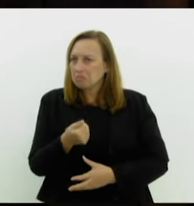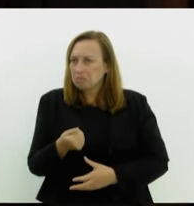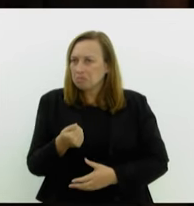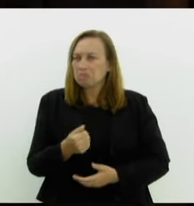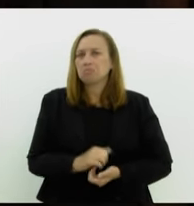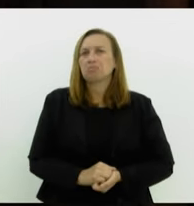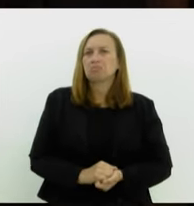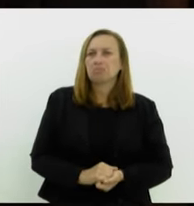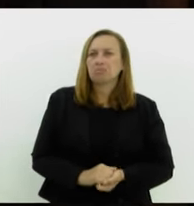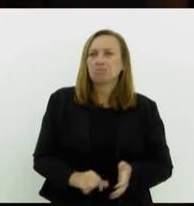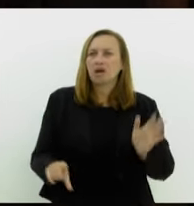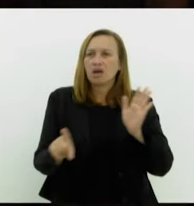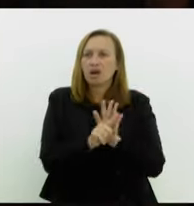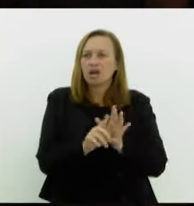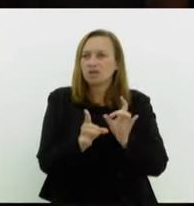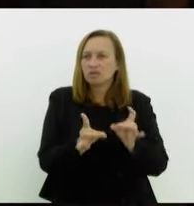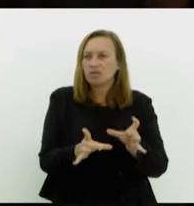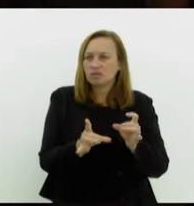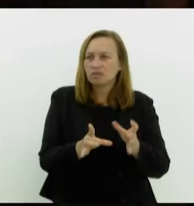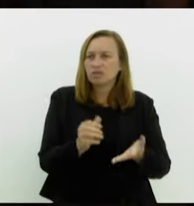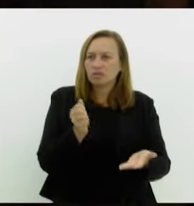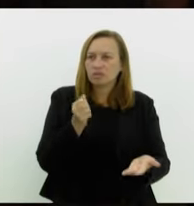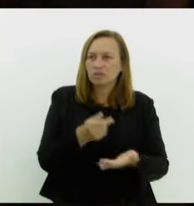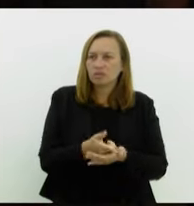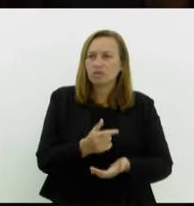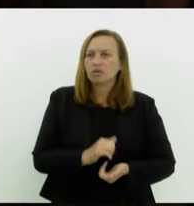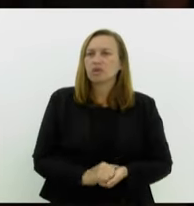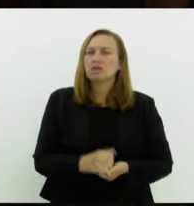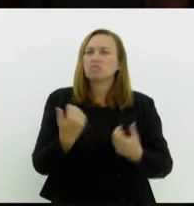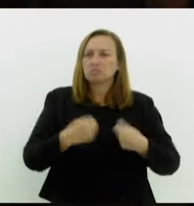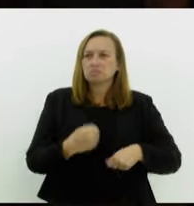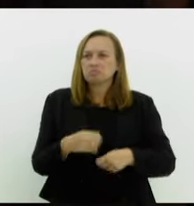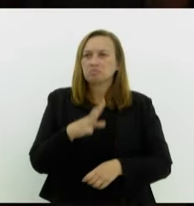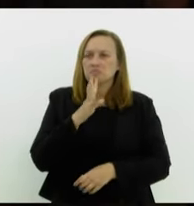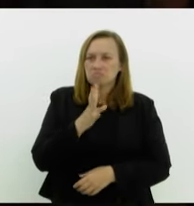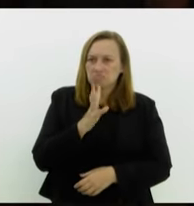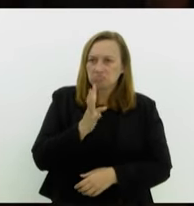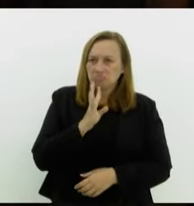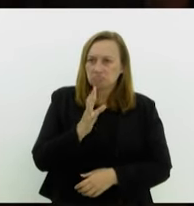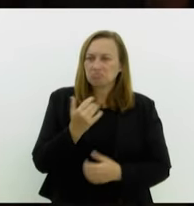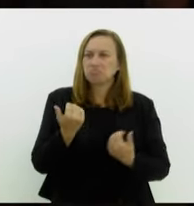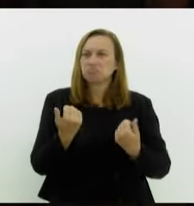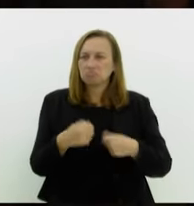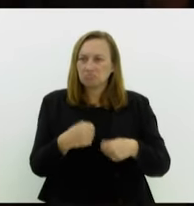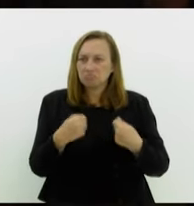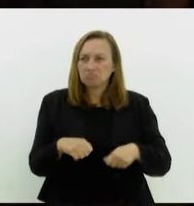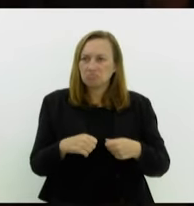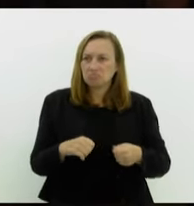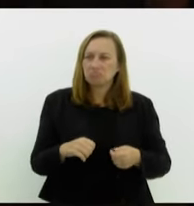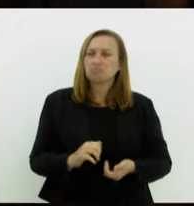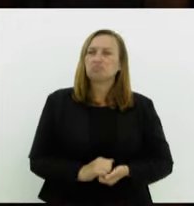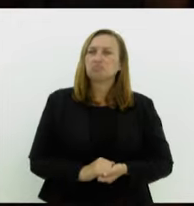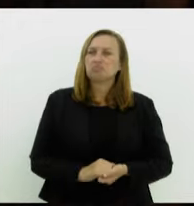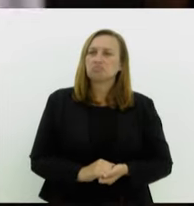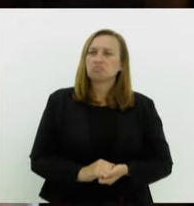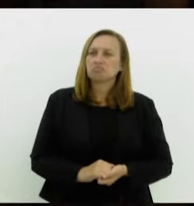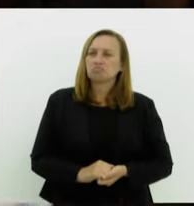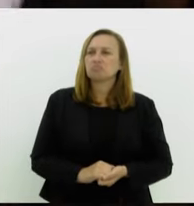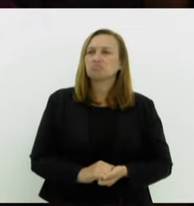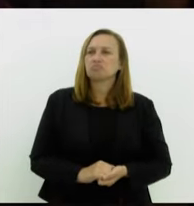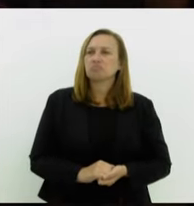consumidor a gente precisa conhecer e a gente precisa desnormalizar a